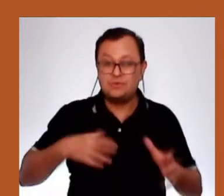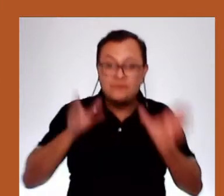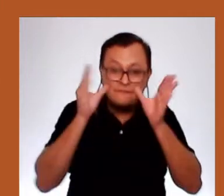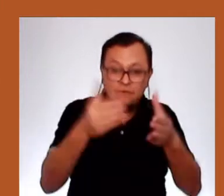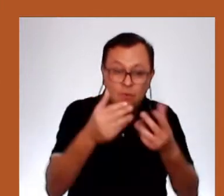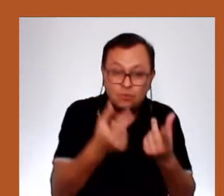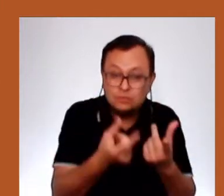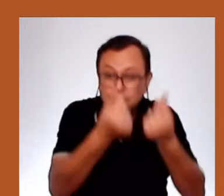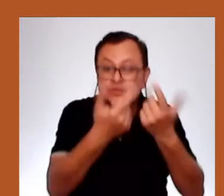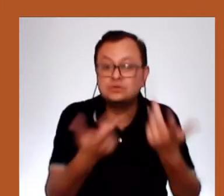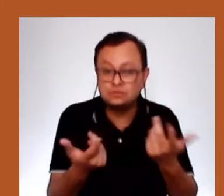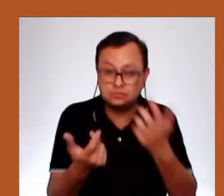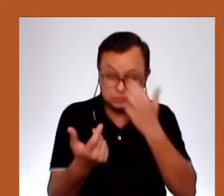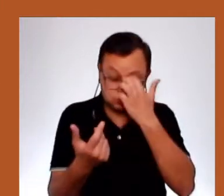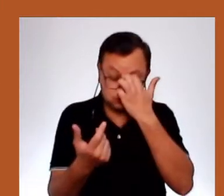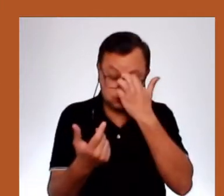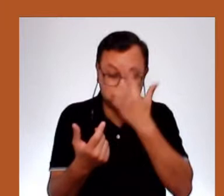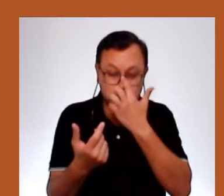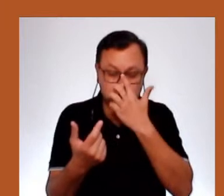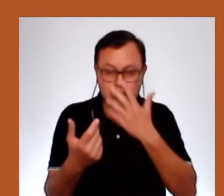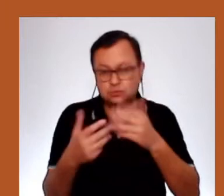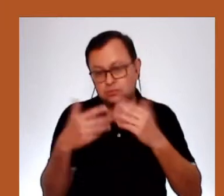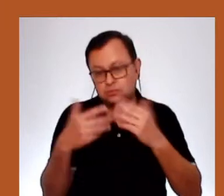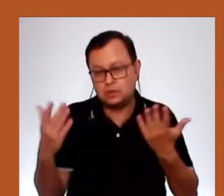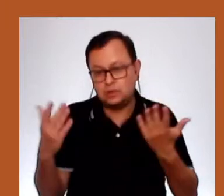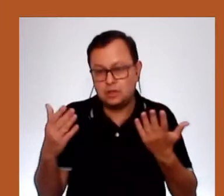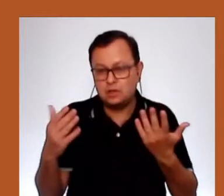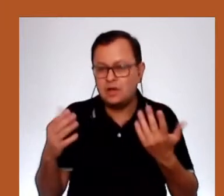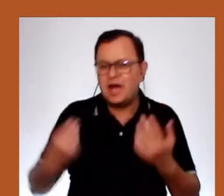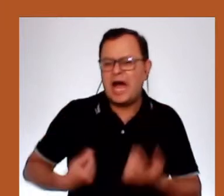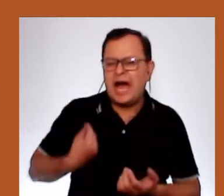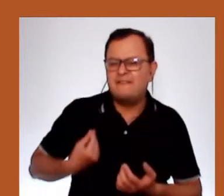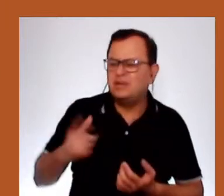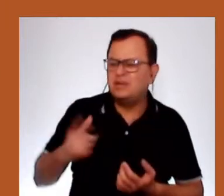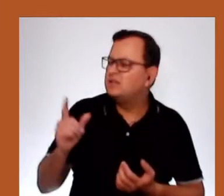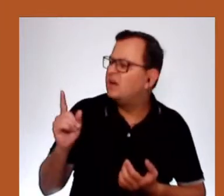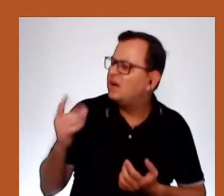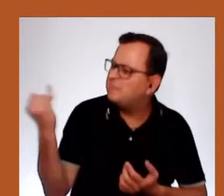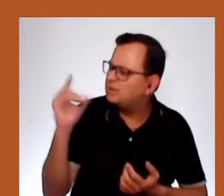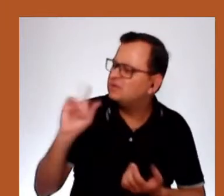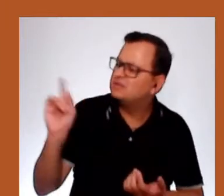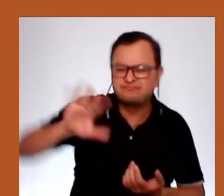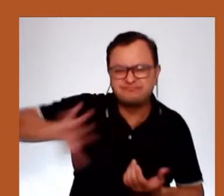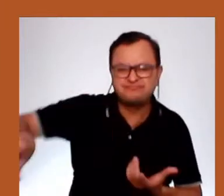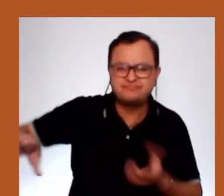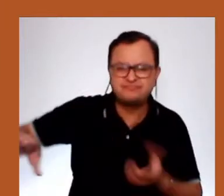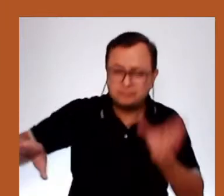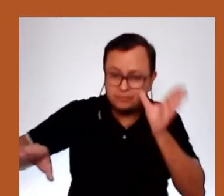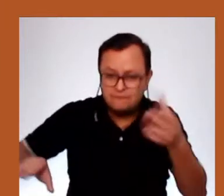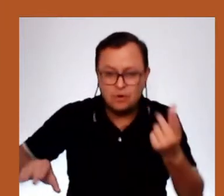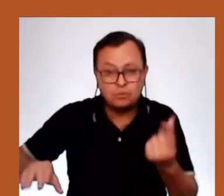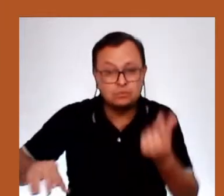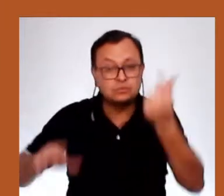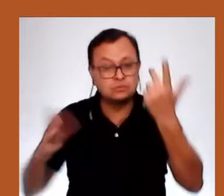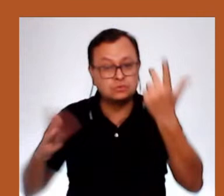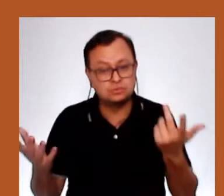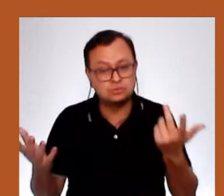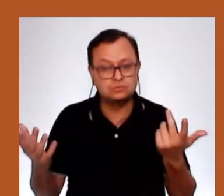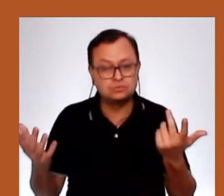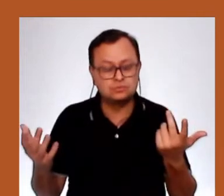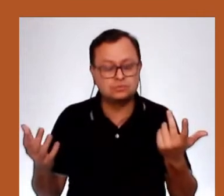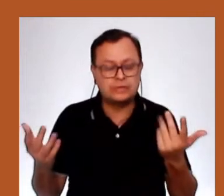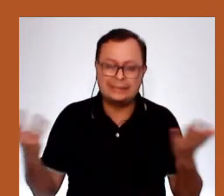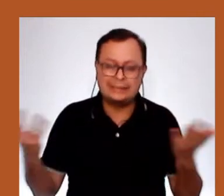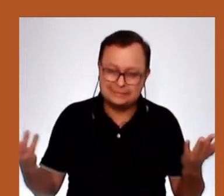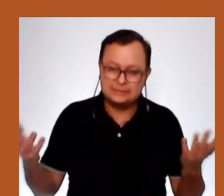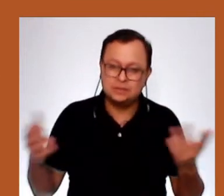da vida, ou que isso seja distribuído para todos e que todos tenham essas mínimas condições, desde os tratamentos até os cuidados paliativos,